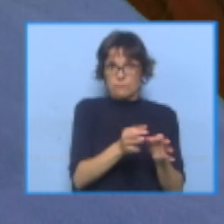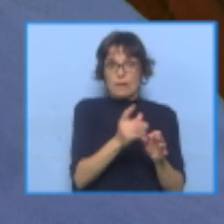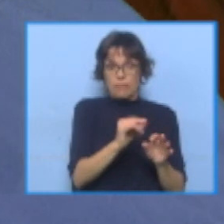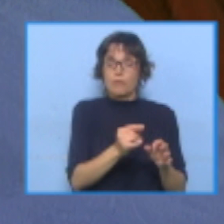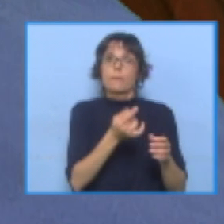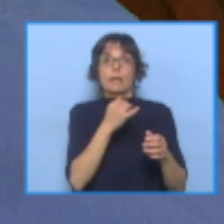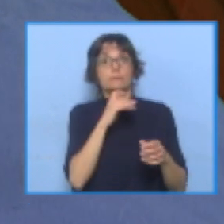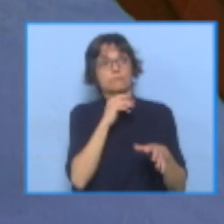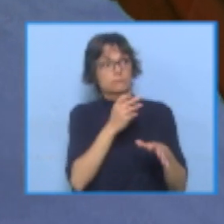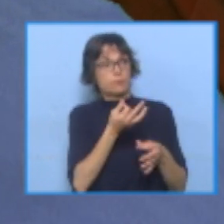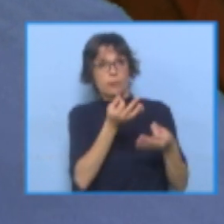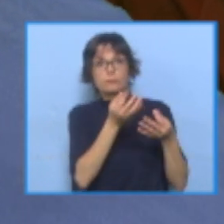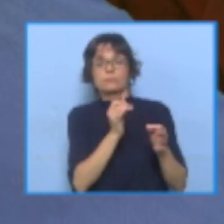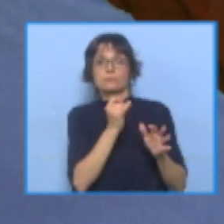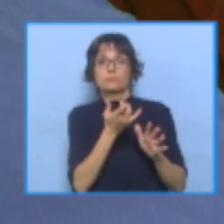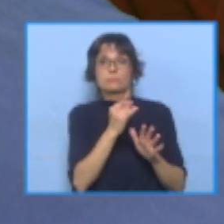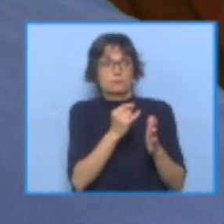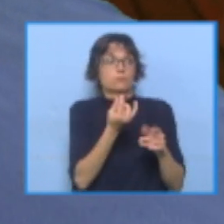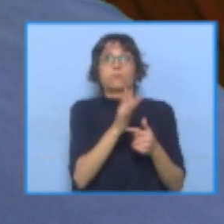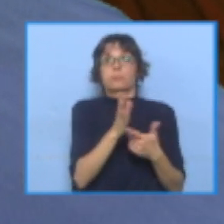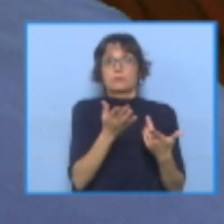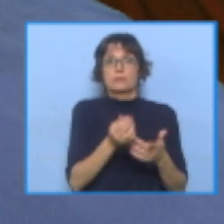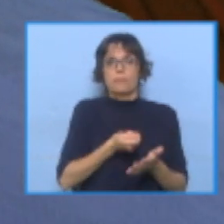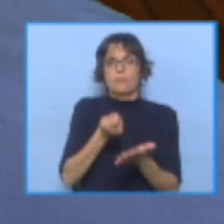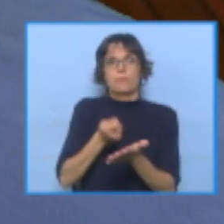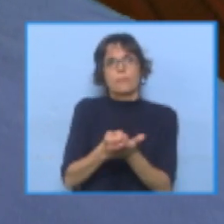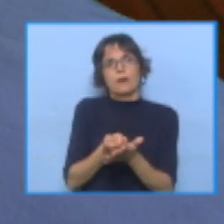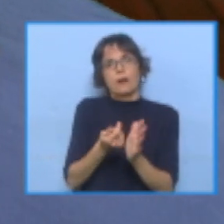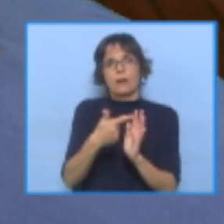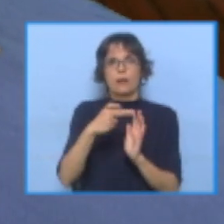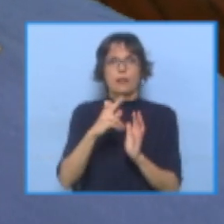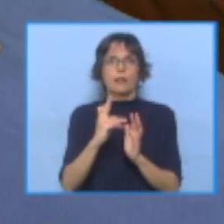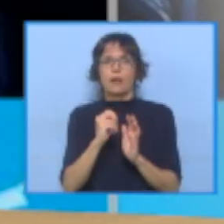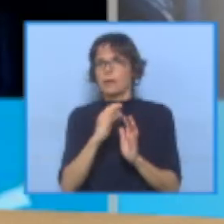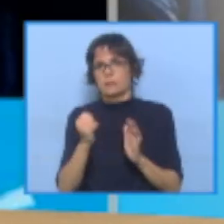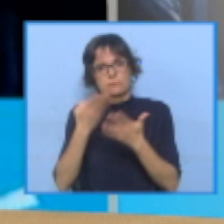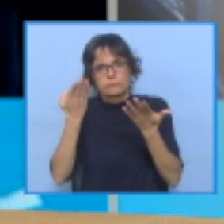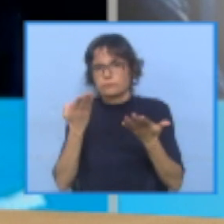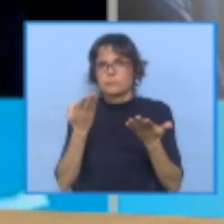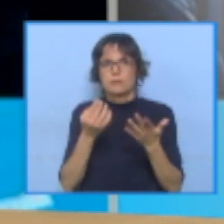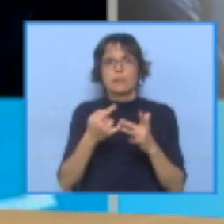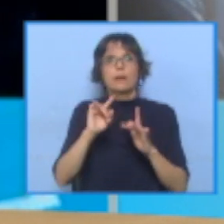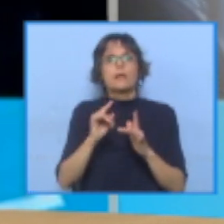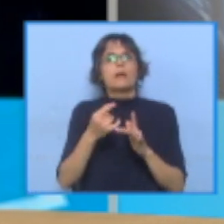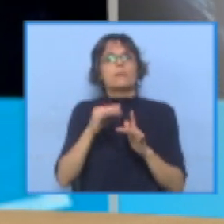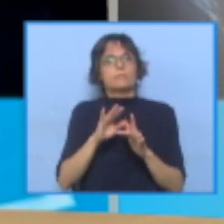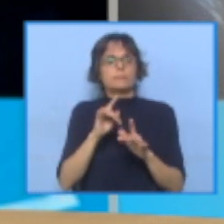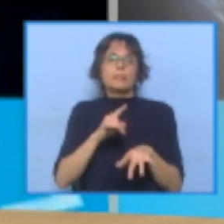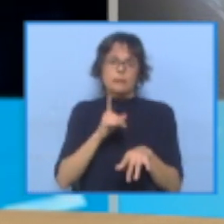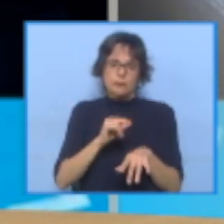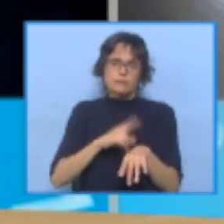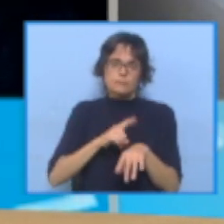Portugal, isso não acontece, como se quiser tratar propriamente dos ascendentes. Então é preciso mais tempo e